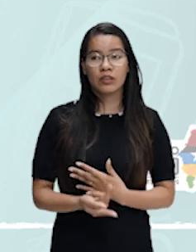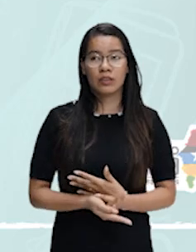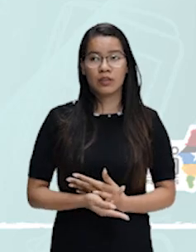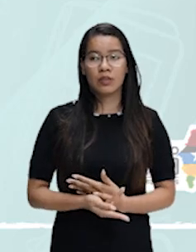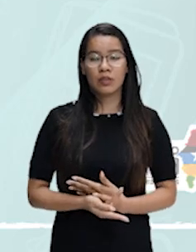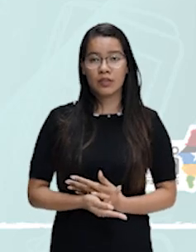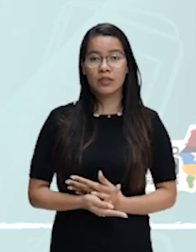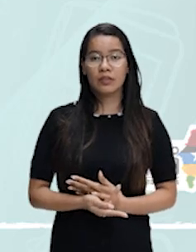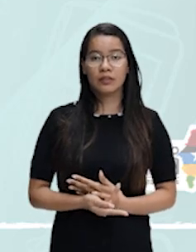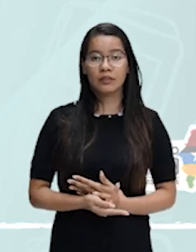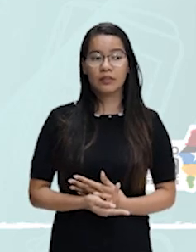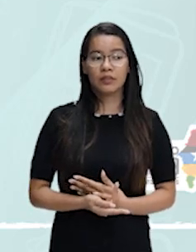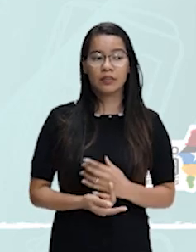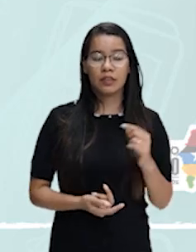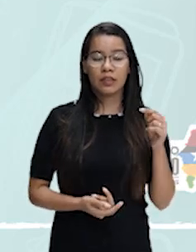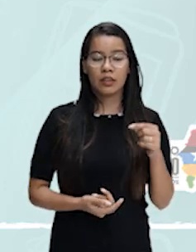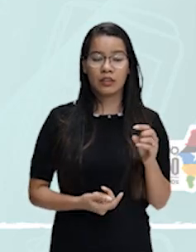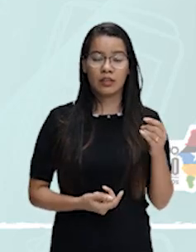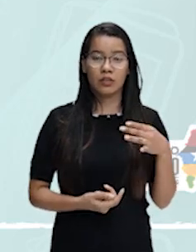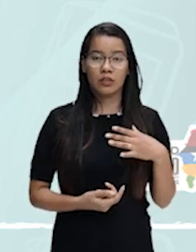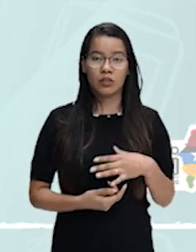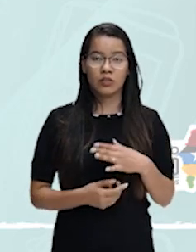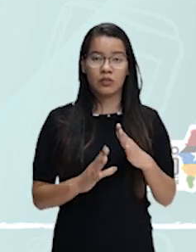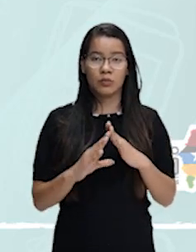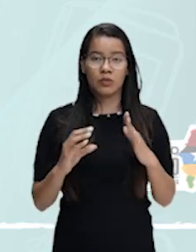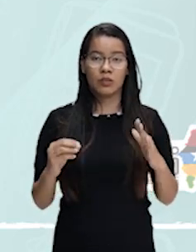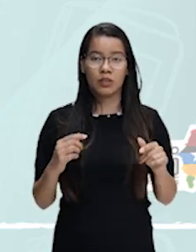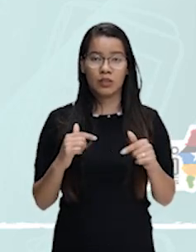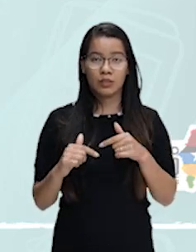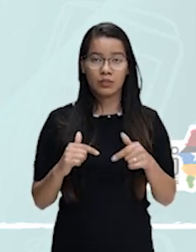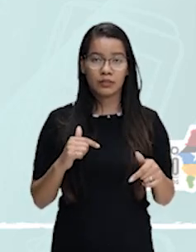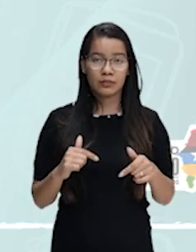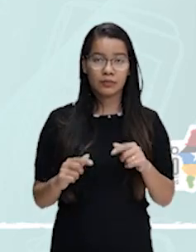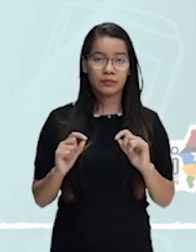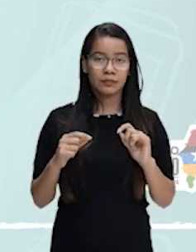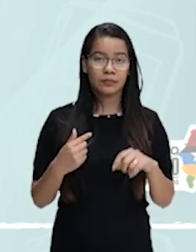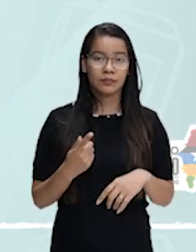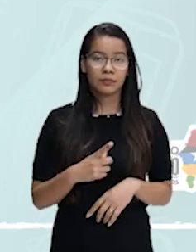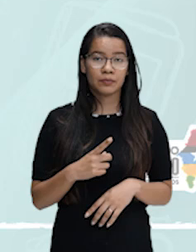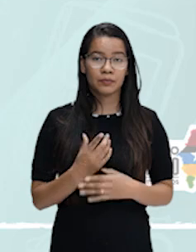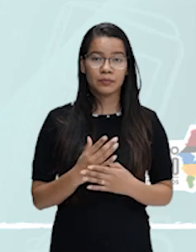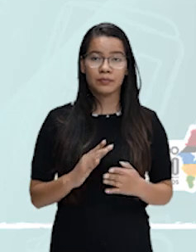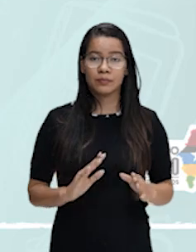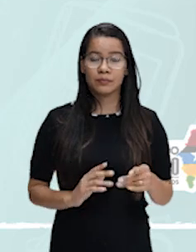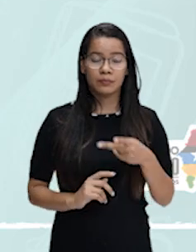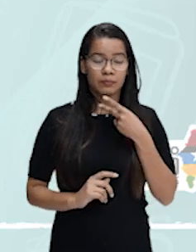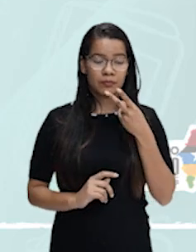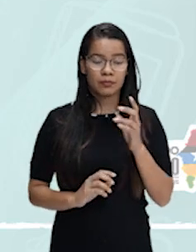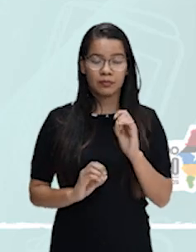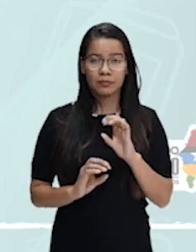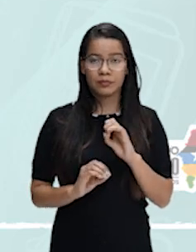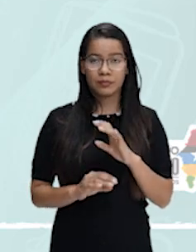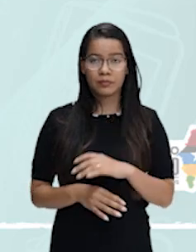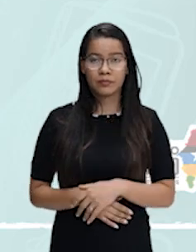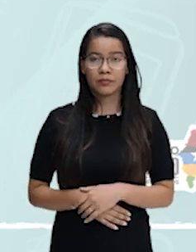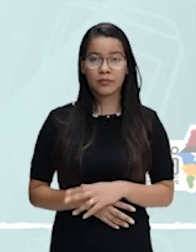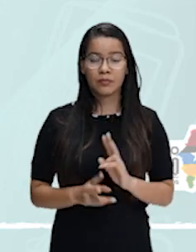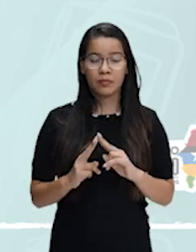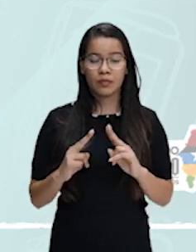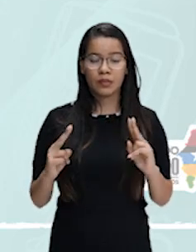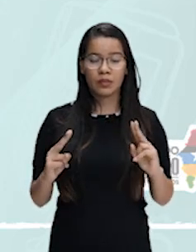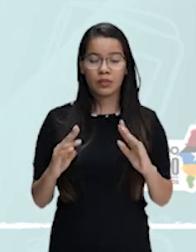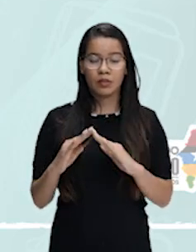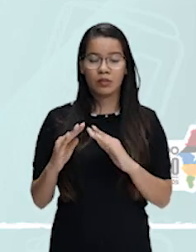é a consequência dessas novas modalidades de trabalho que a gente acabou de citar na aula. O remoto, o